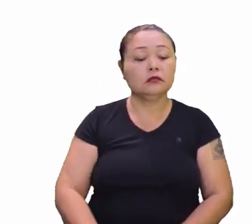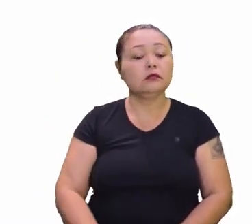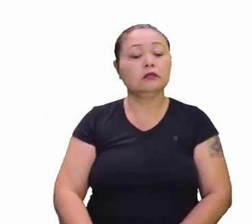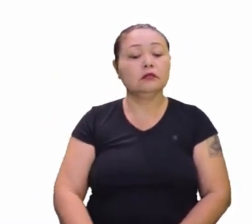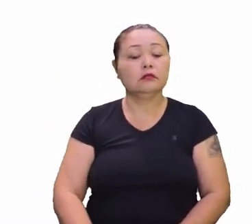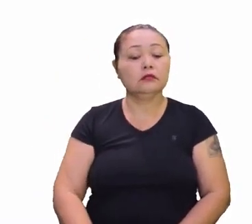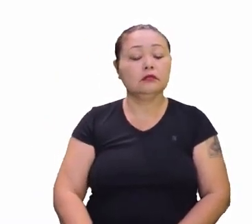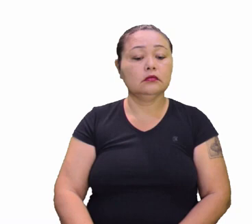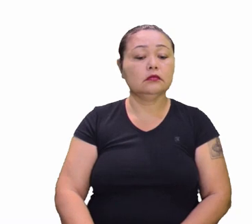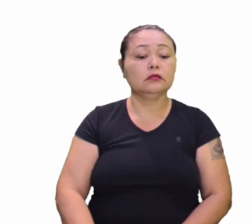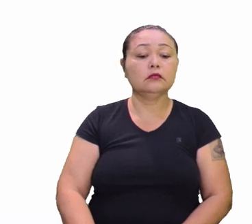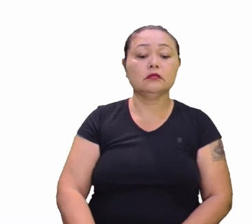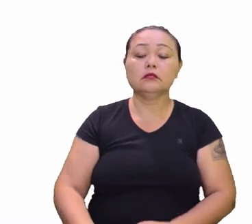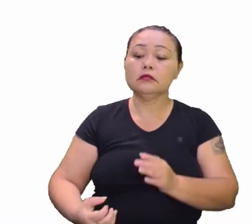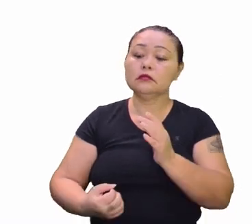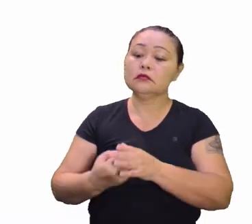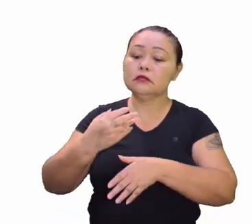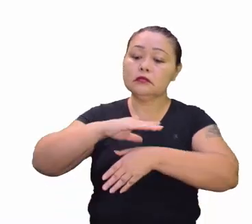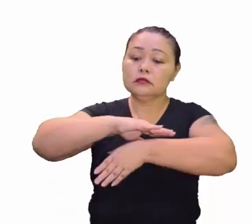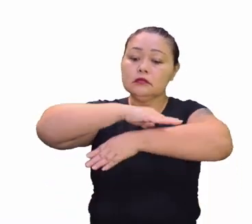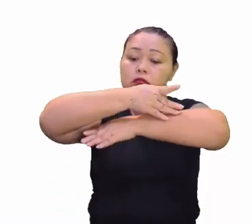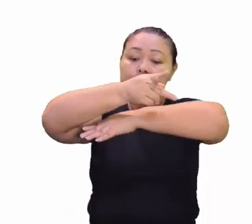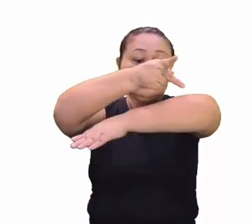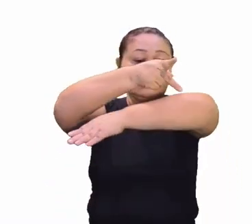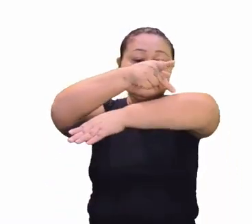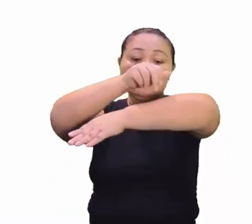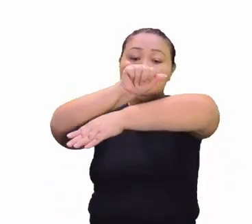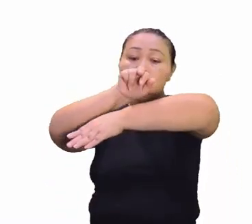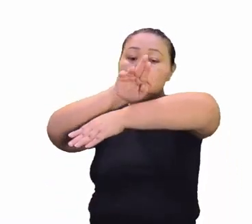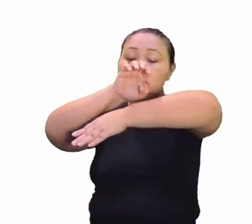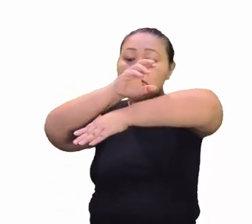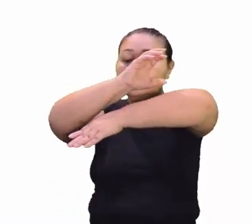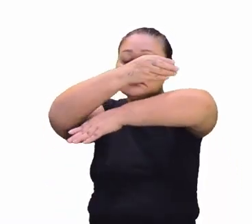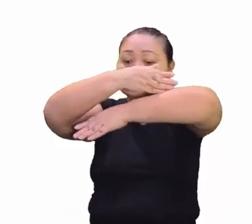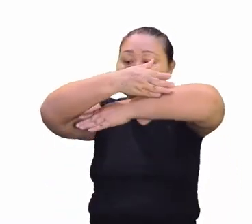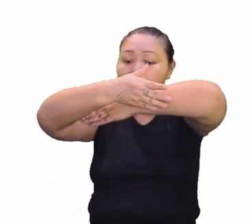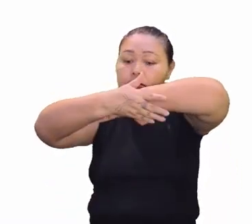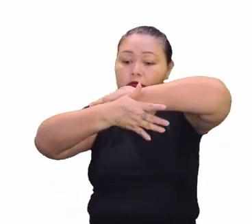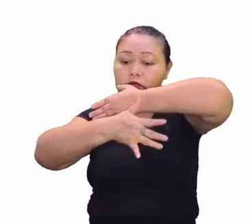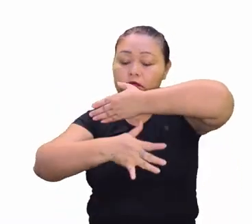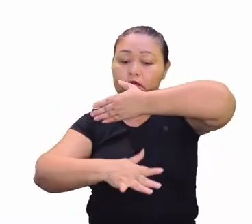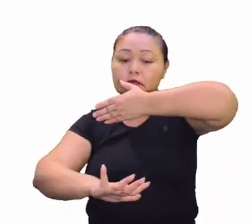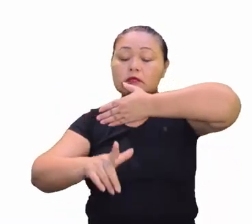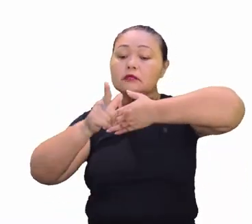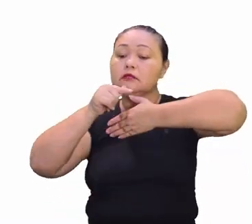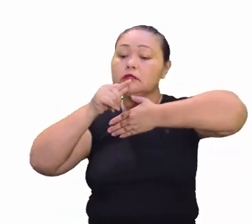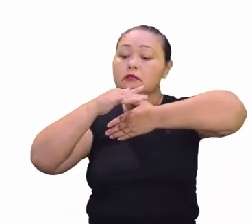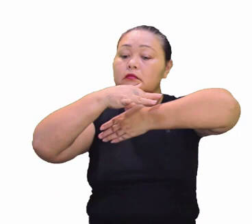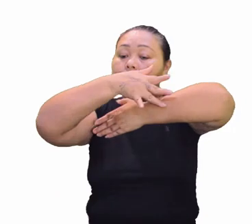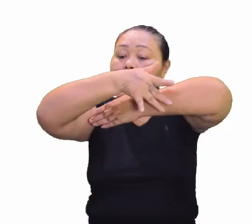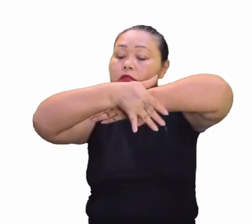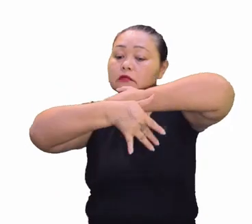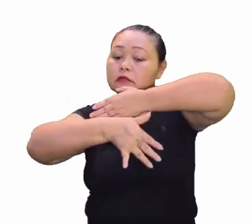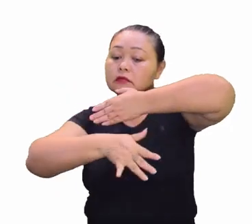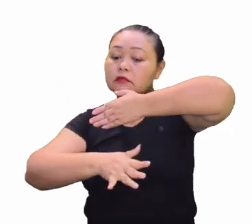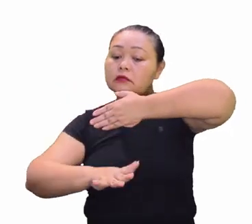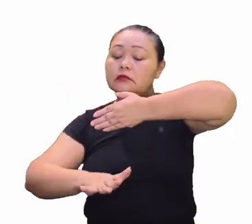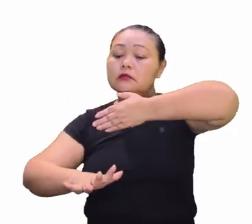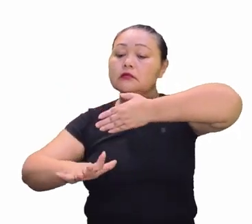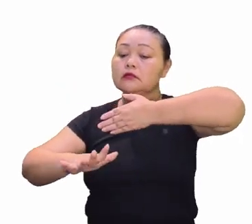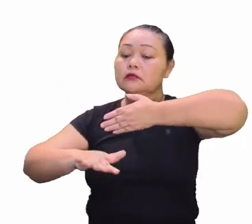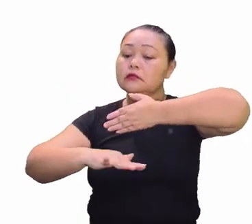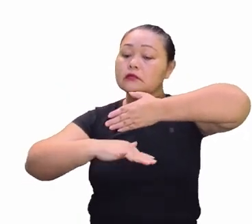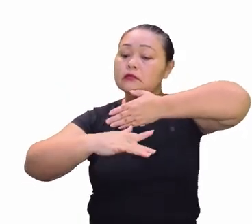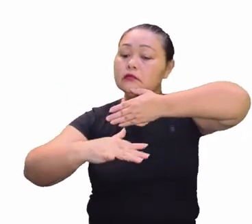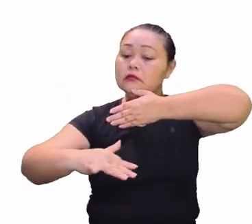Rio Guaporé. Que nasce lá na Chapada dos Parecis. Isso, inclusive as águas dele fazem